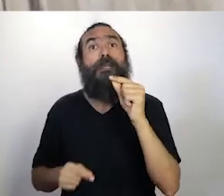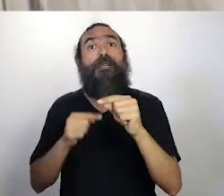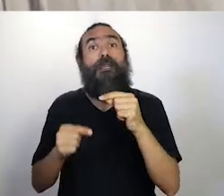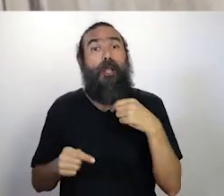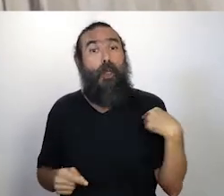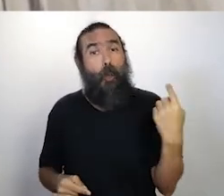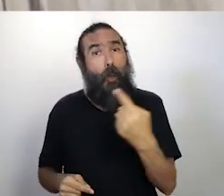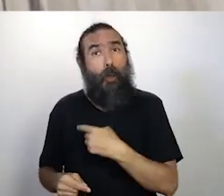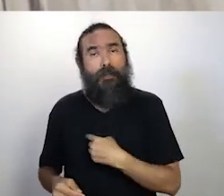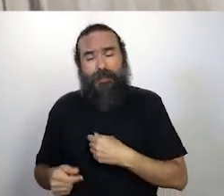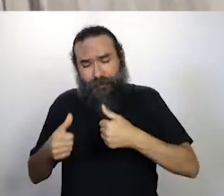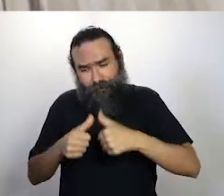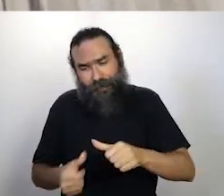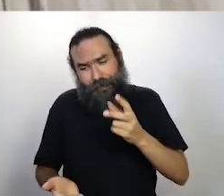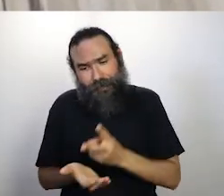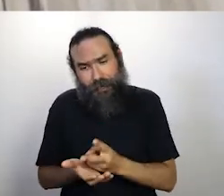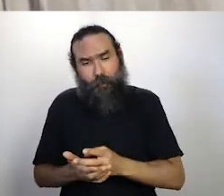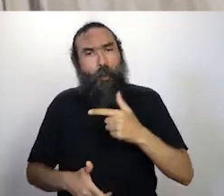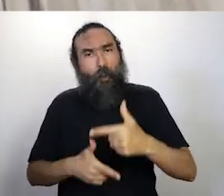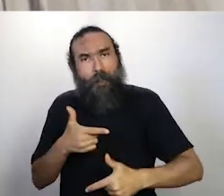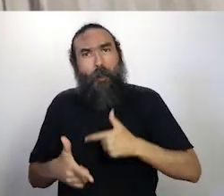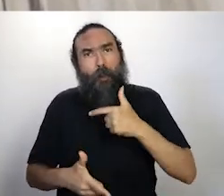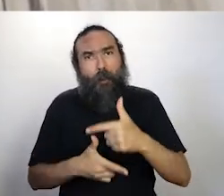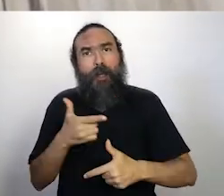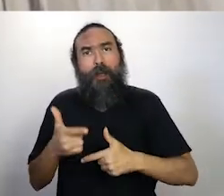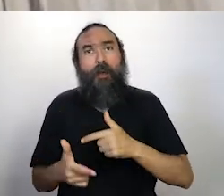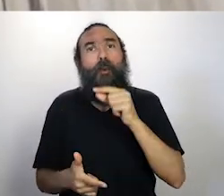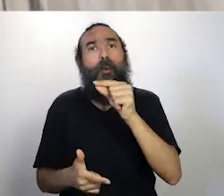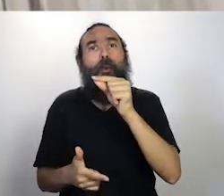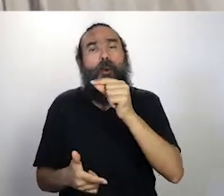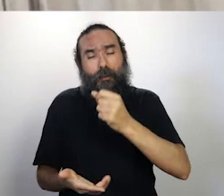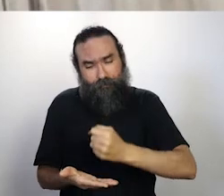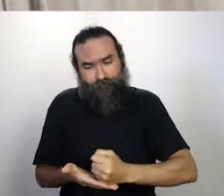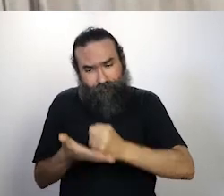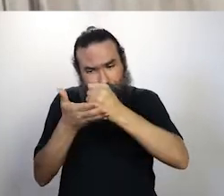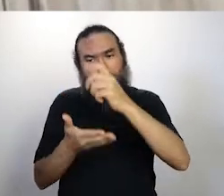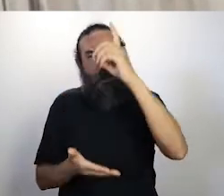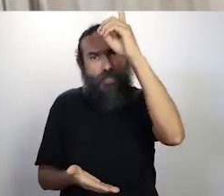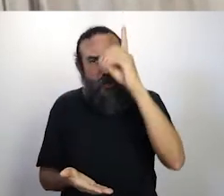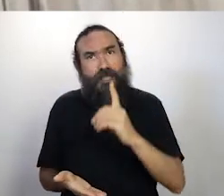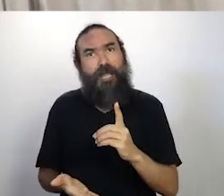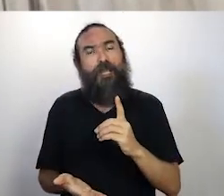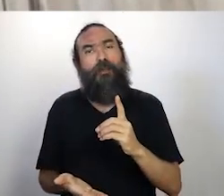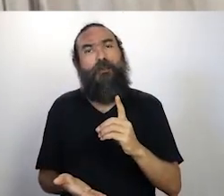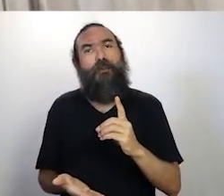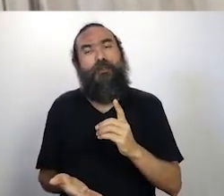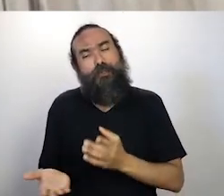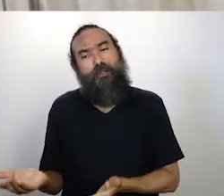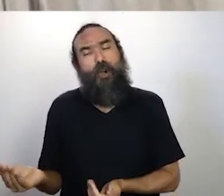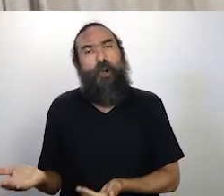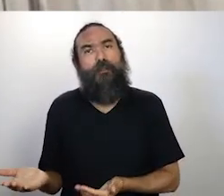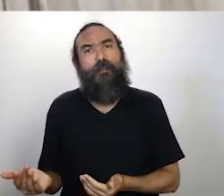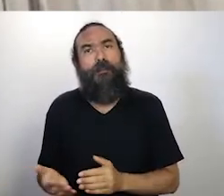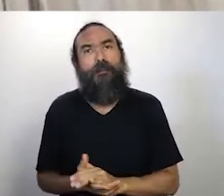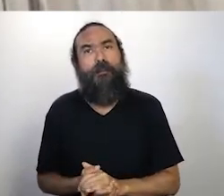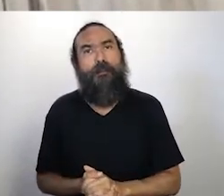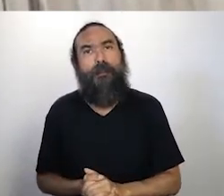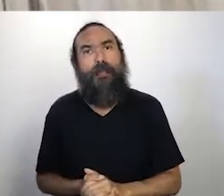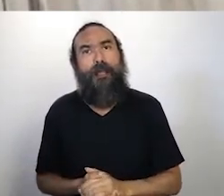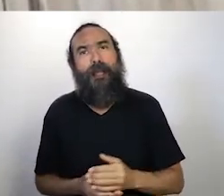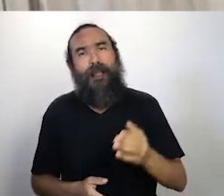constante para garantir e efetivar os direitos. Quando a gente olha para o Estatuto da Juventude, que só foi aprovado em 2013, a